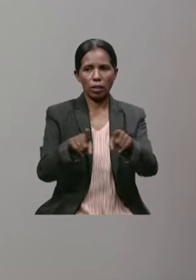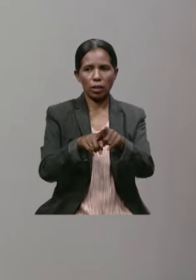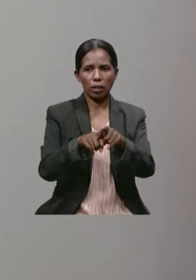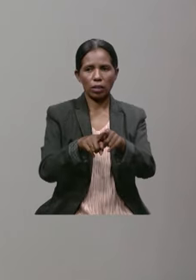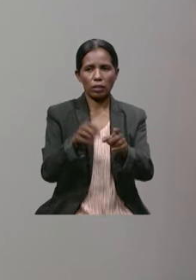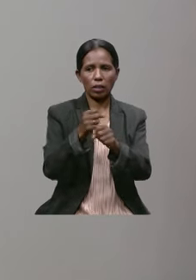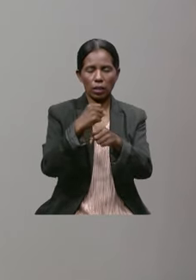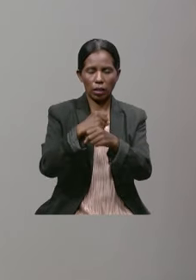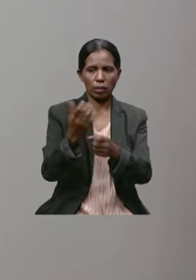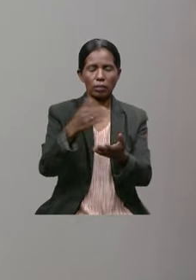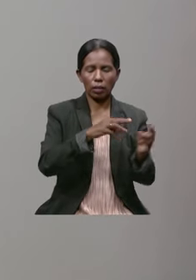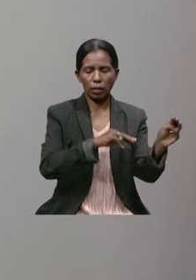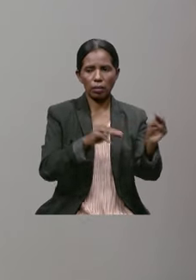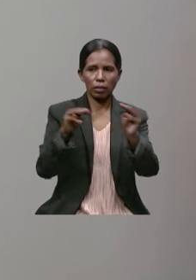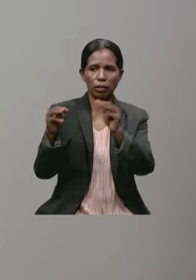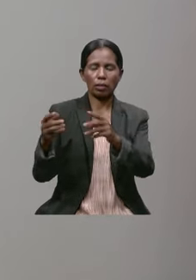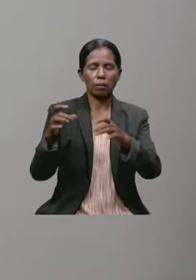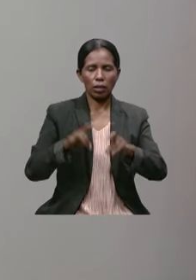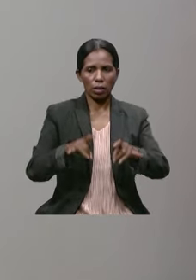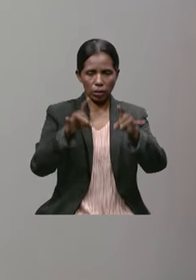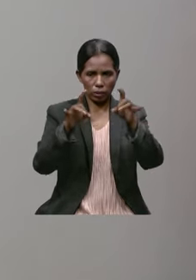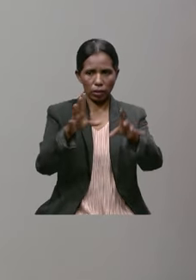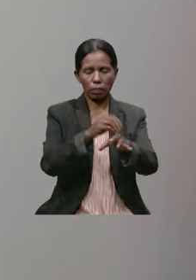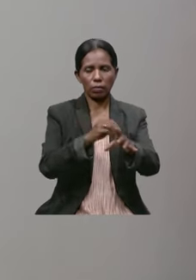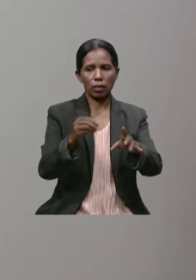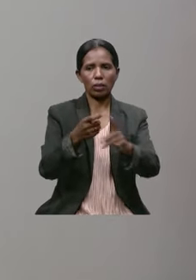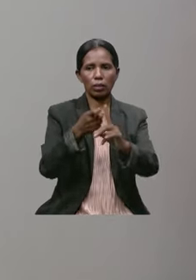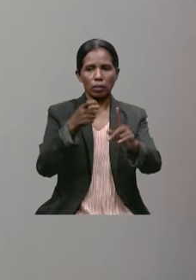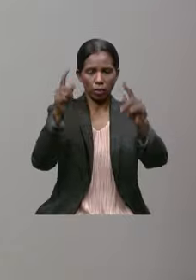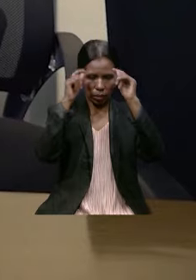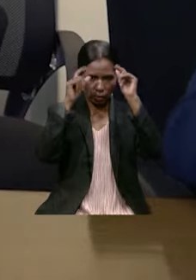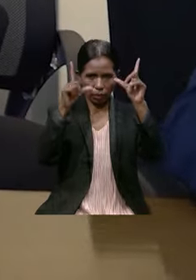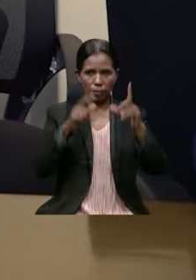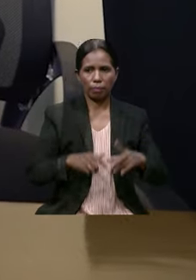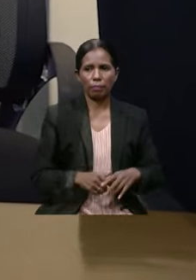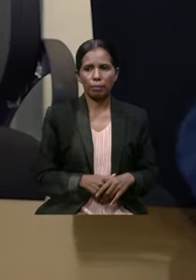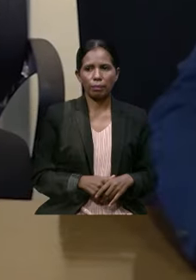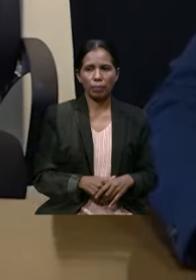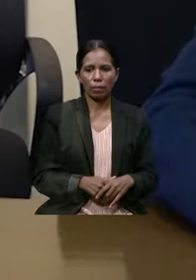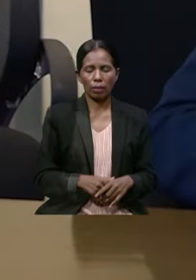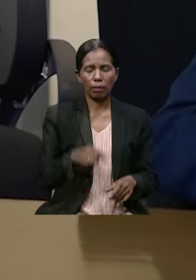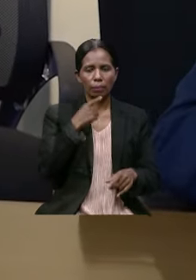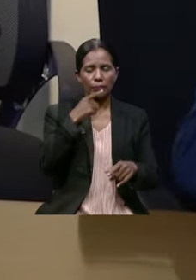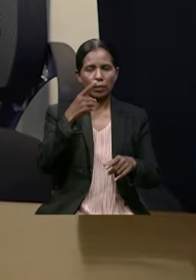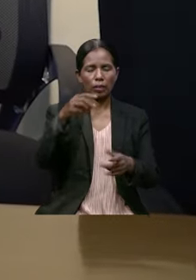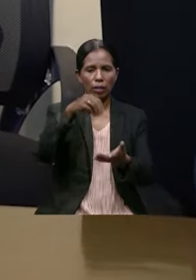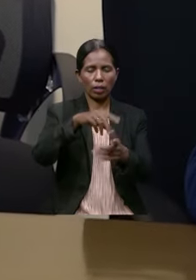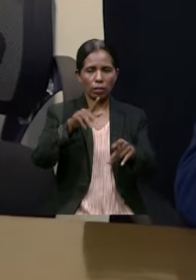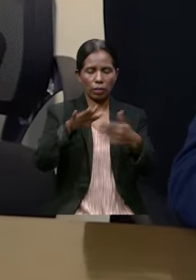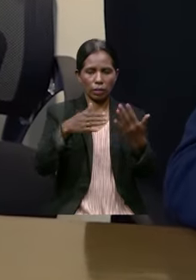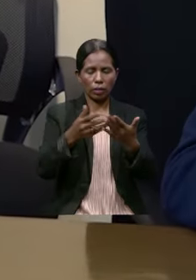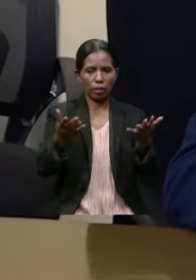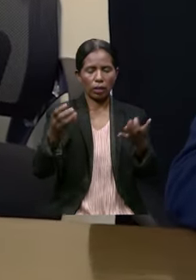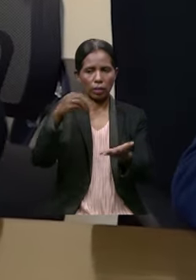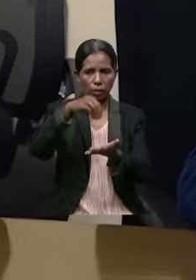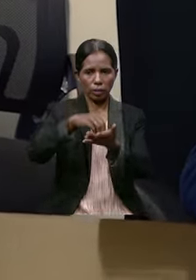repekin, pois sirat bela mana bayar Australia nomos Eropa liwisi Timor Leste. Adi dunia afirma investidor sira mayoria hakar kata